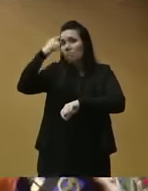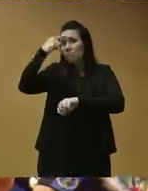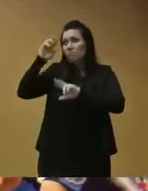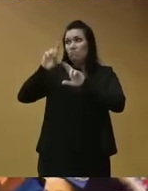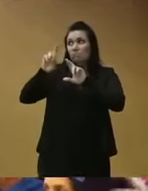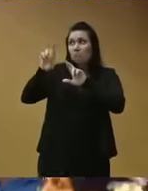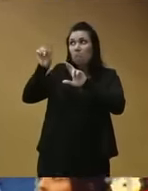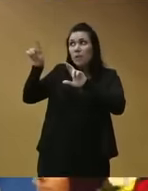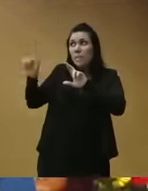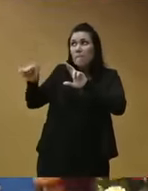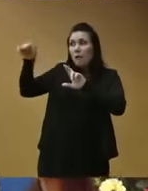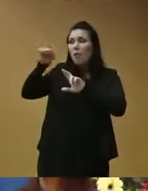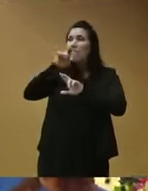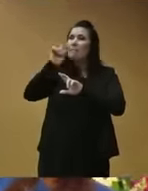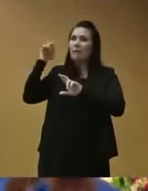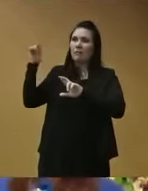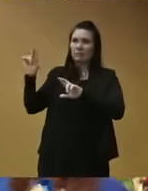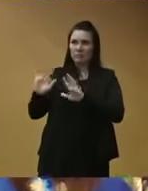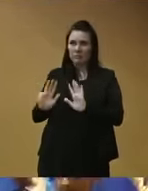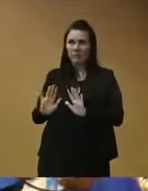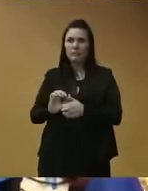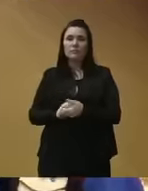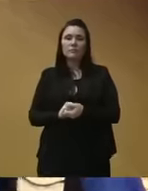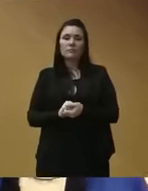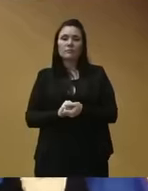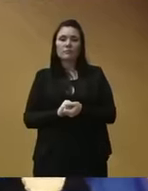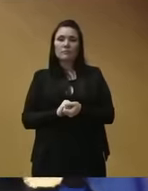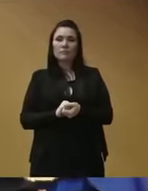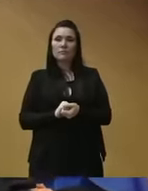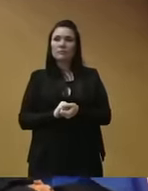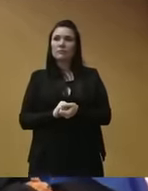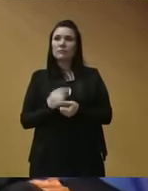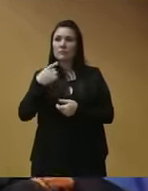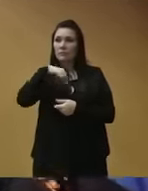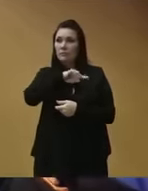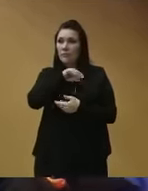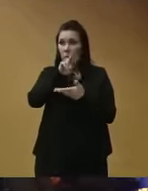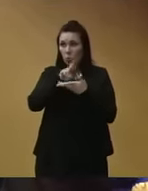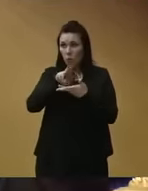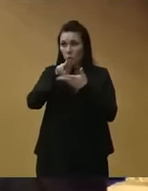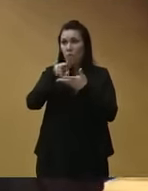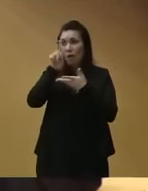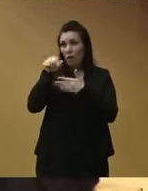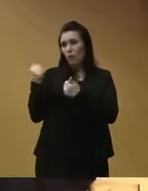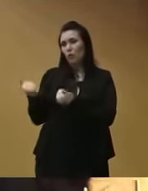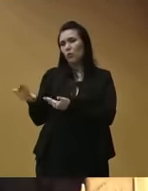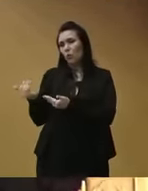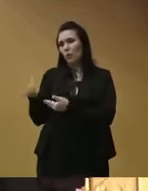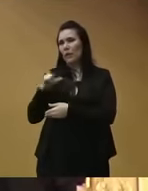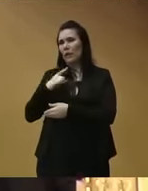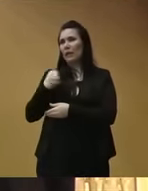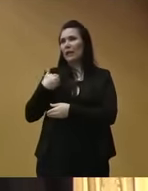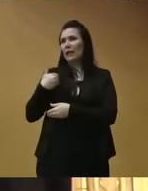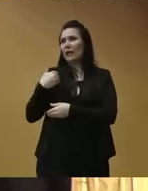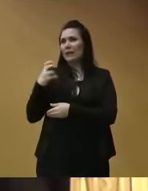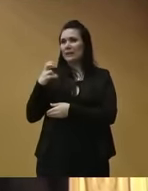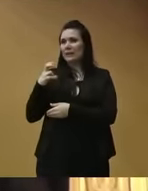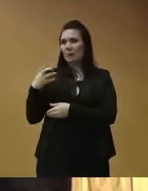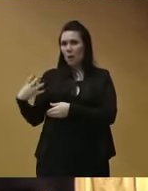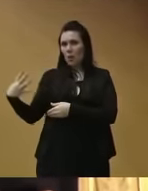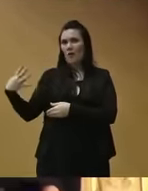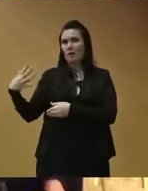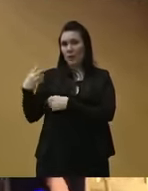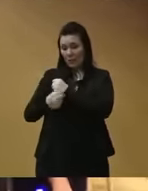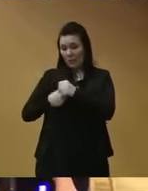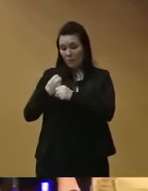recuperação do pai dela. Bom, a nossa universidade é uma universidade muito jovem, ela tem 54 anos, ano que vem ela